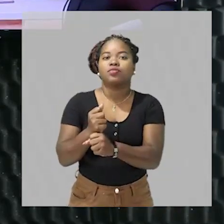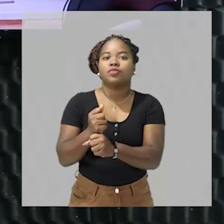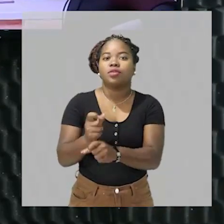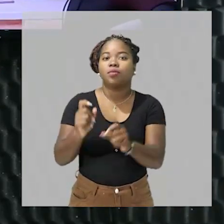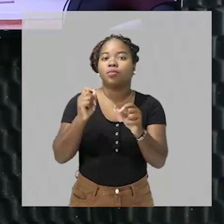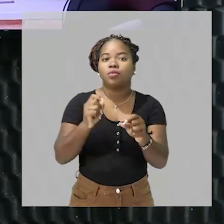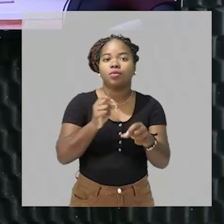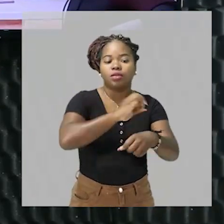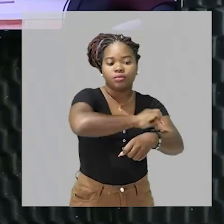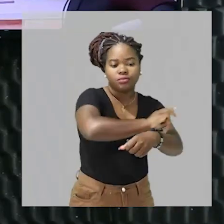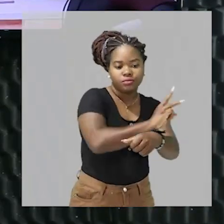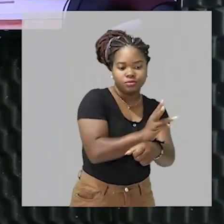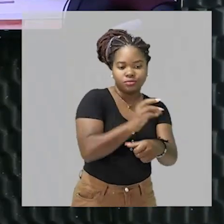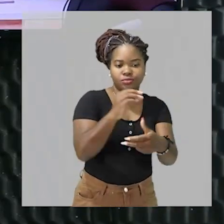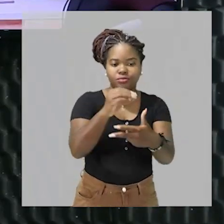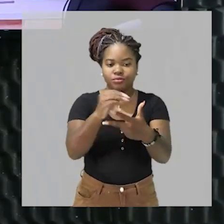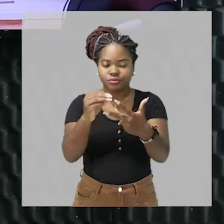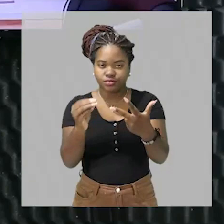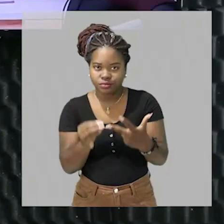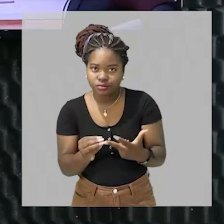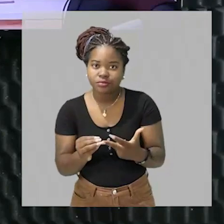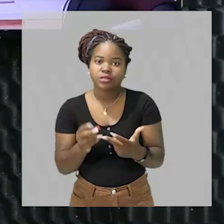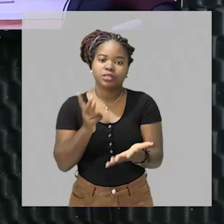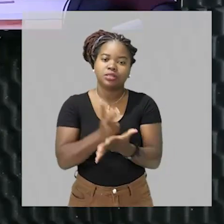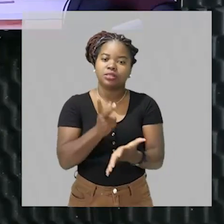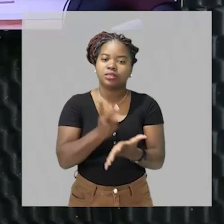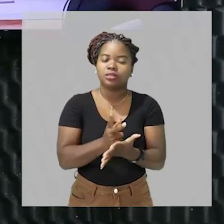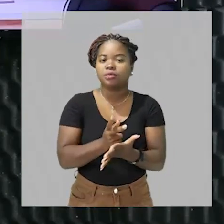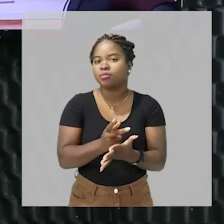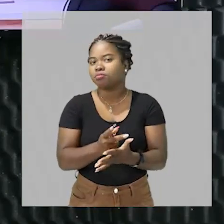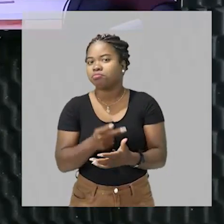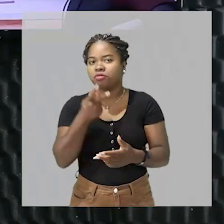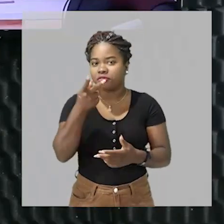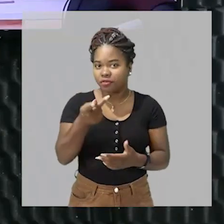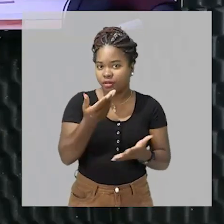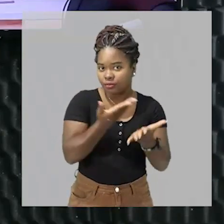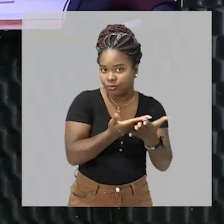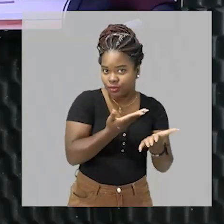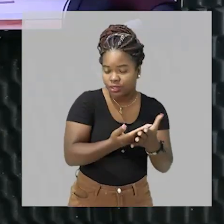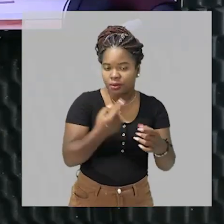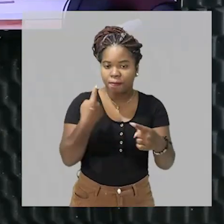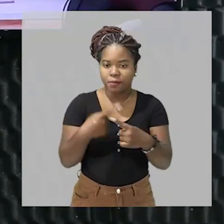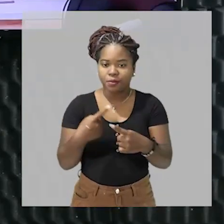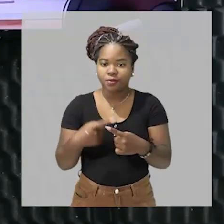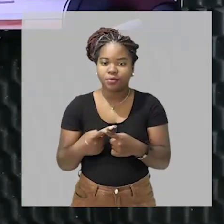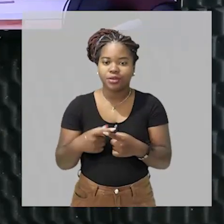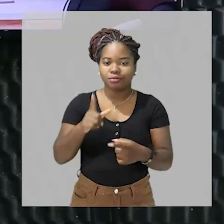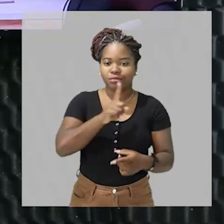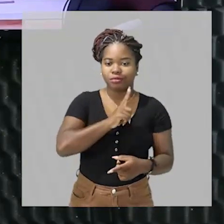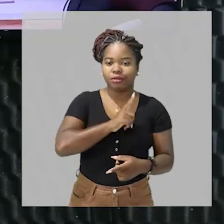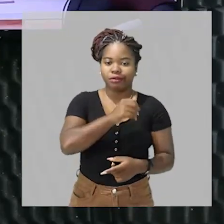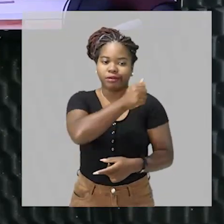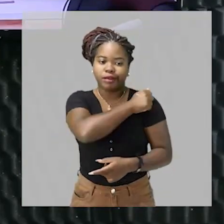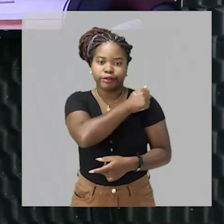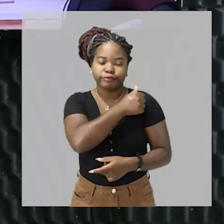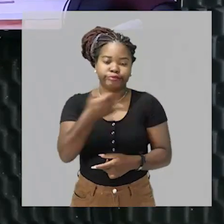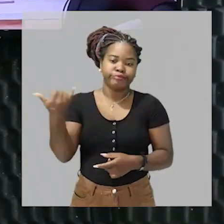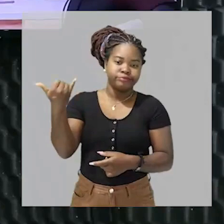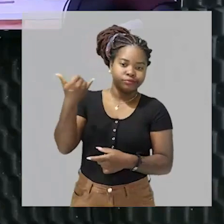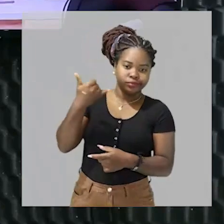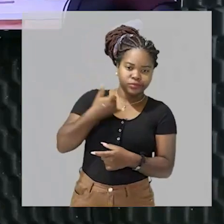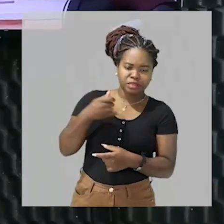todas as aulas porque sempre tem alguém que não entende. Ei, professor, não cai UEMA, não cai arte na UEMA. Bom, não tem um